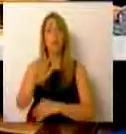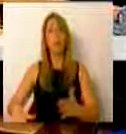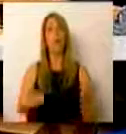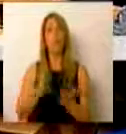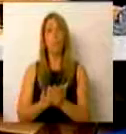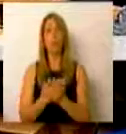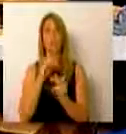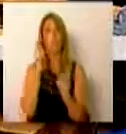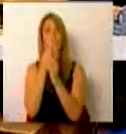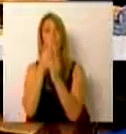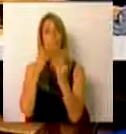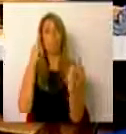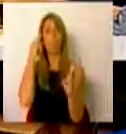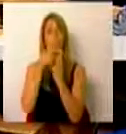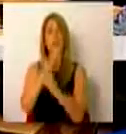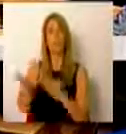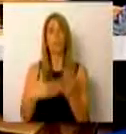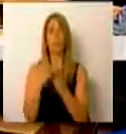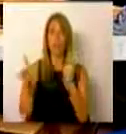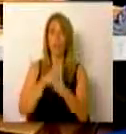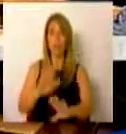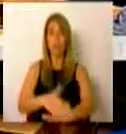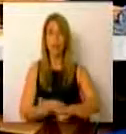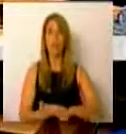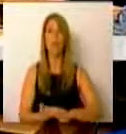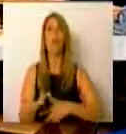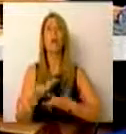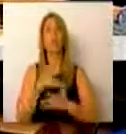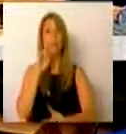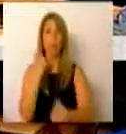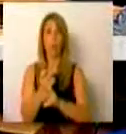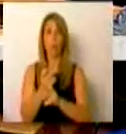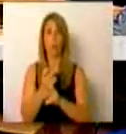três grandes objetivos desta proposta de lei: reforçar a regulação e supervisão,